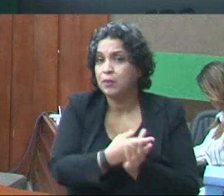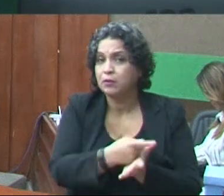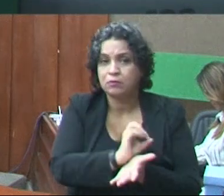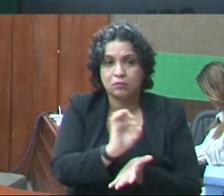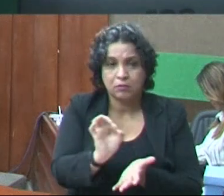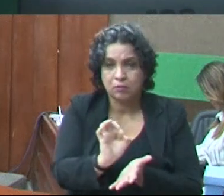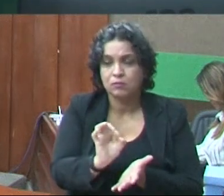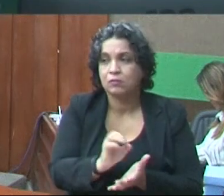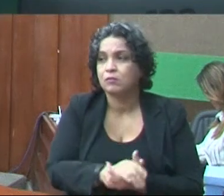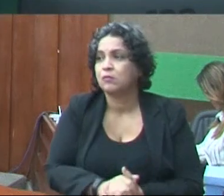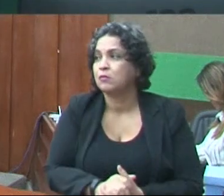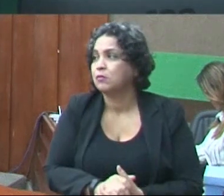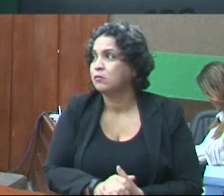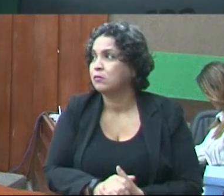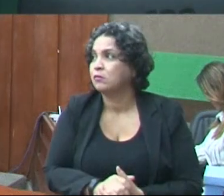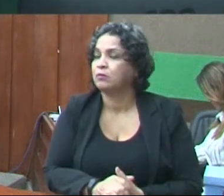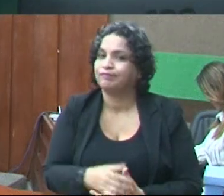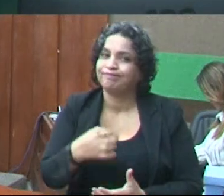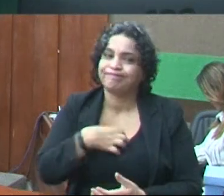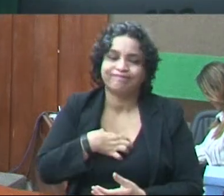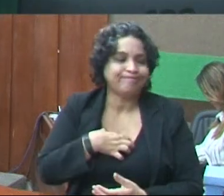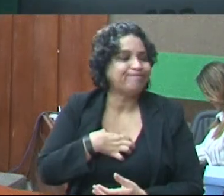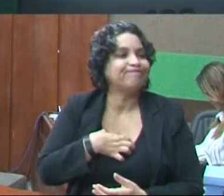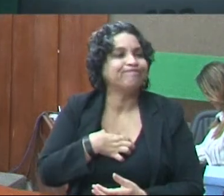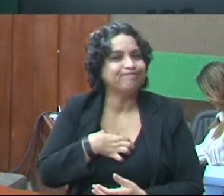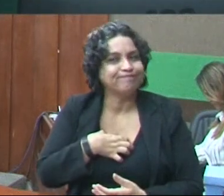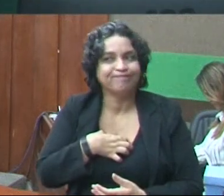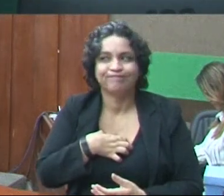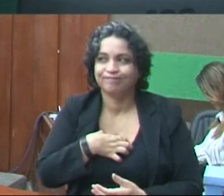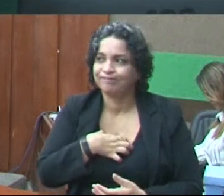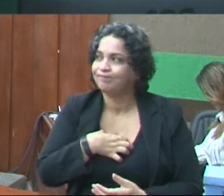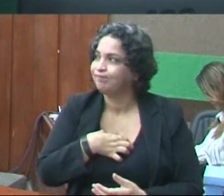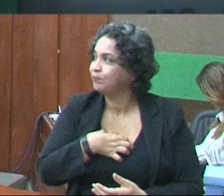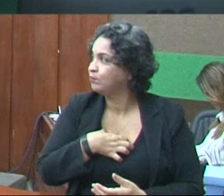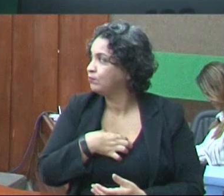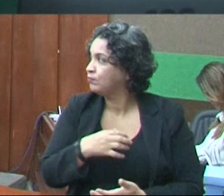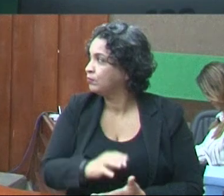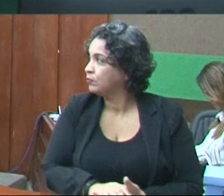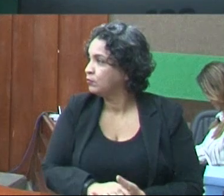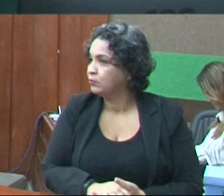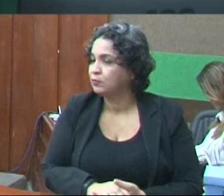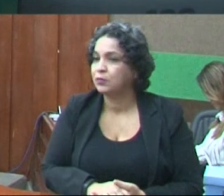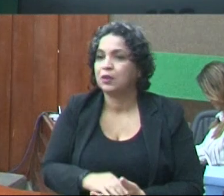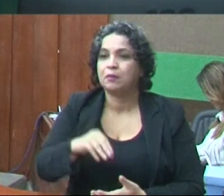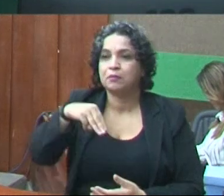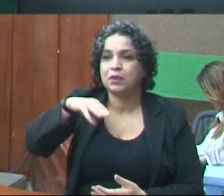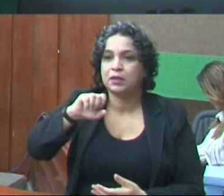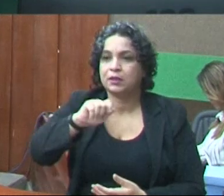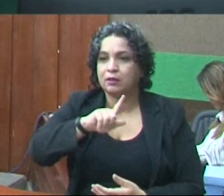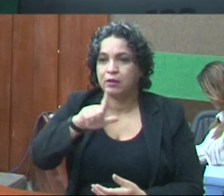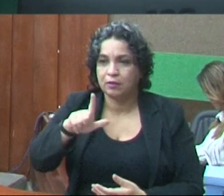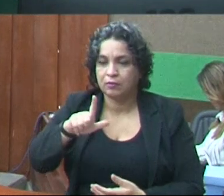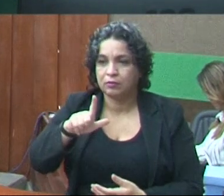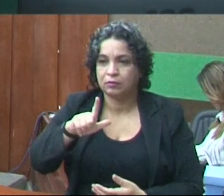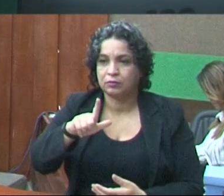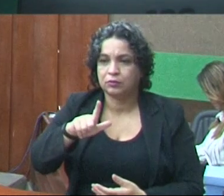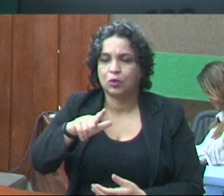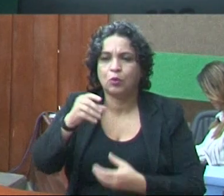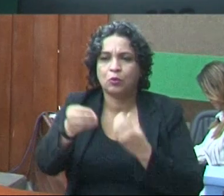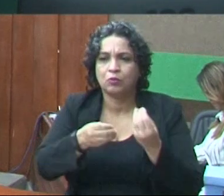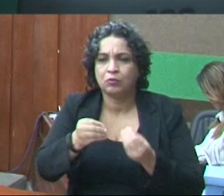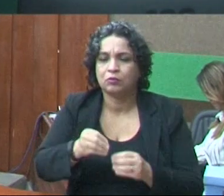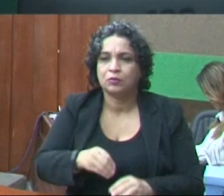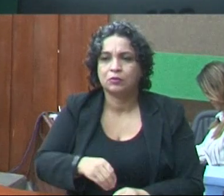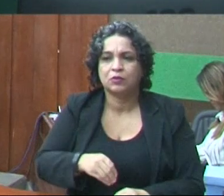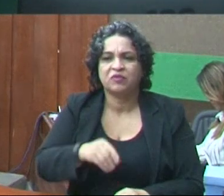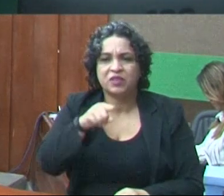E aí, eu sinto muito, vereador Zidiel Coutinho, com a formação que o senhor tem, com a capacidade técnica que o senhor tem